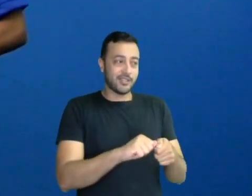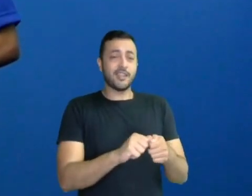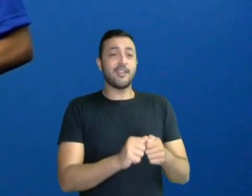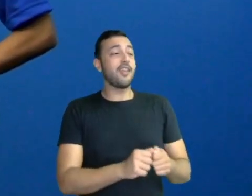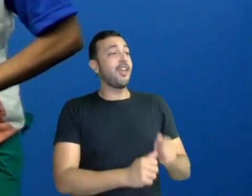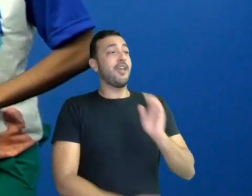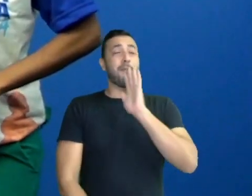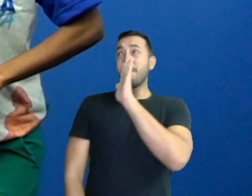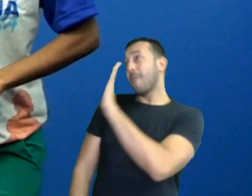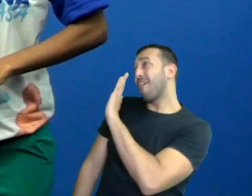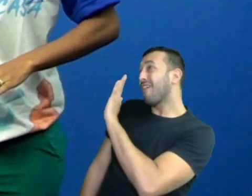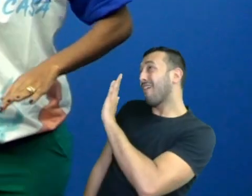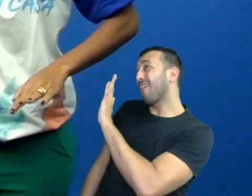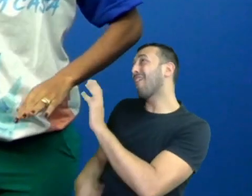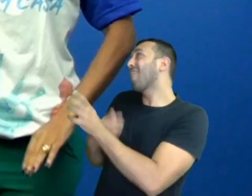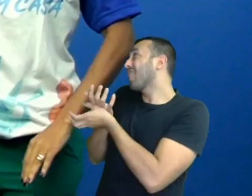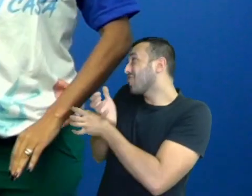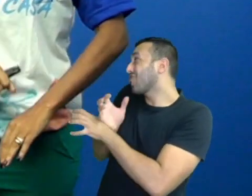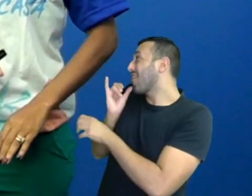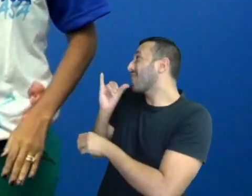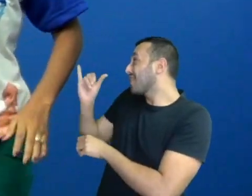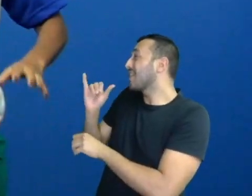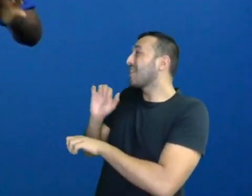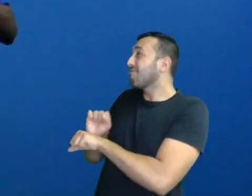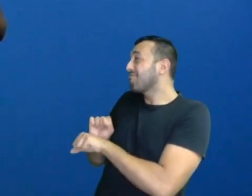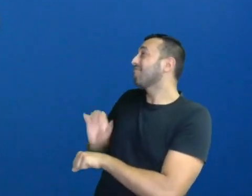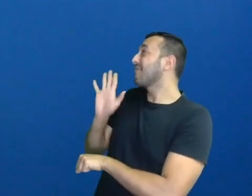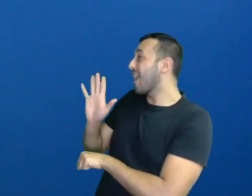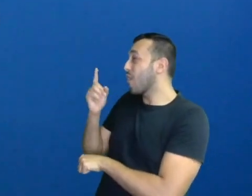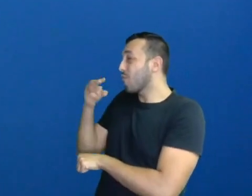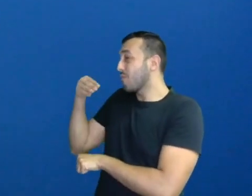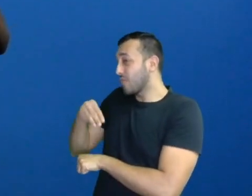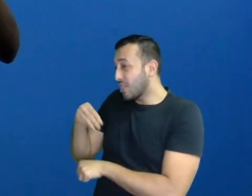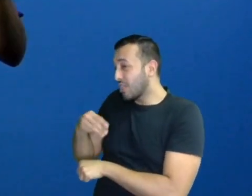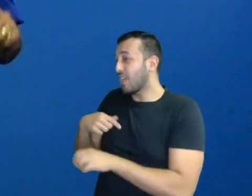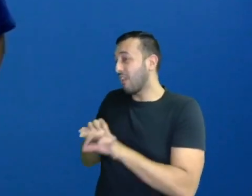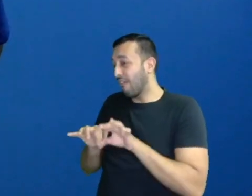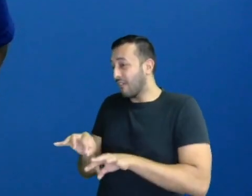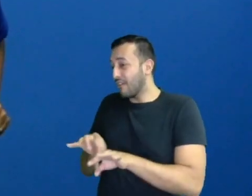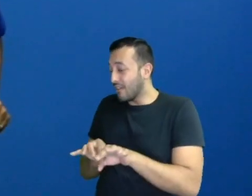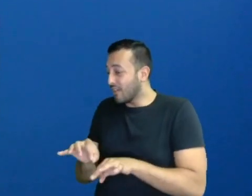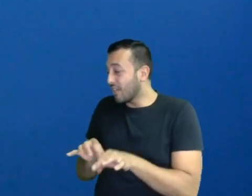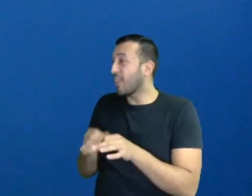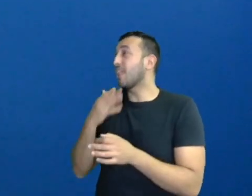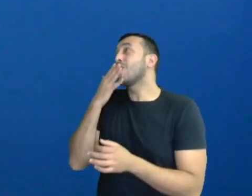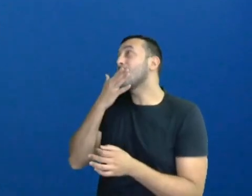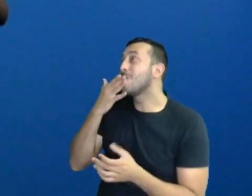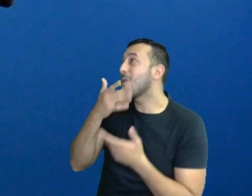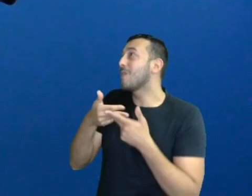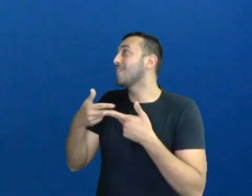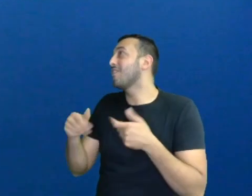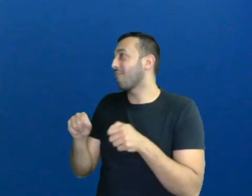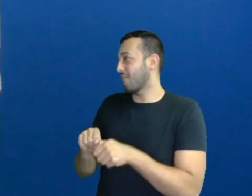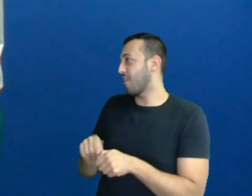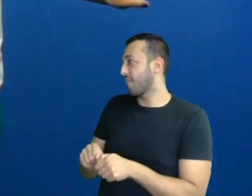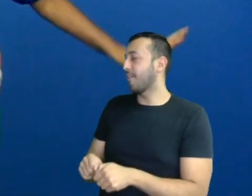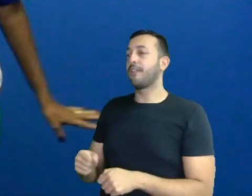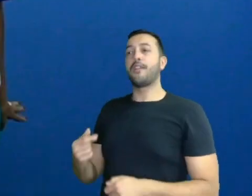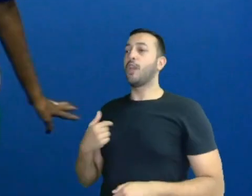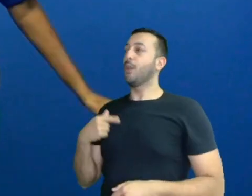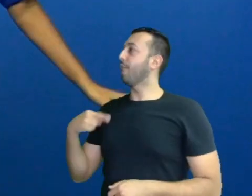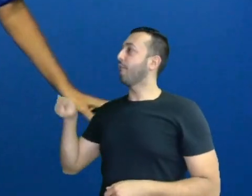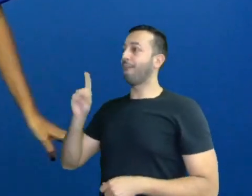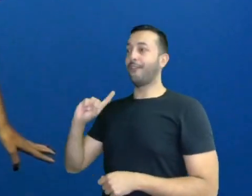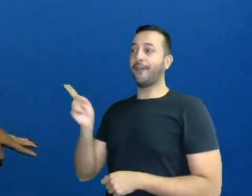fazer só um minutinho seu esqueleto eu vou fazer algumas Pinhata saque de doce e não